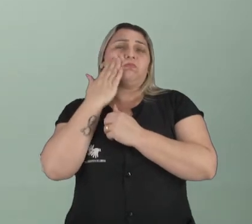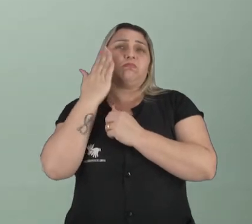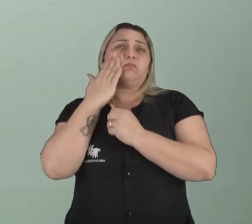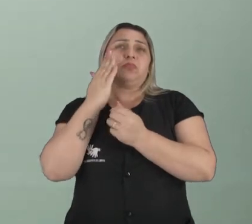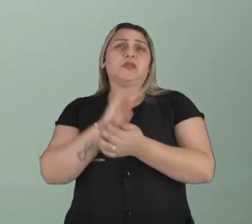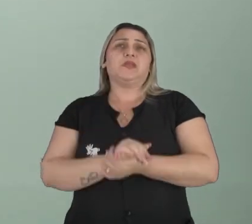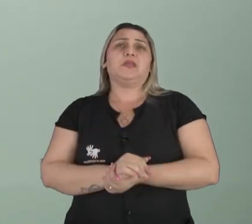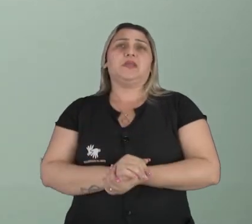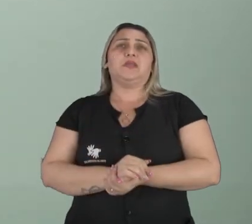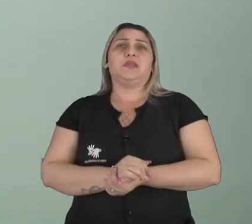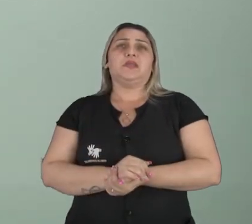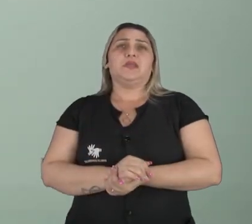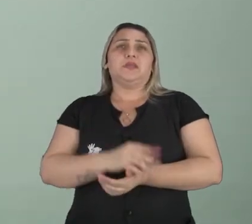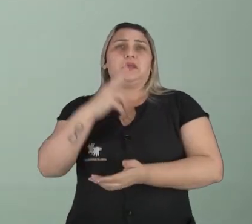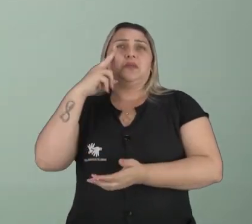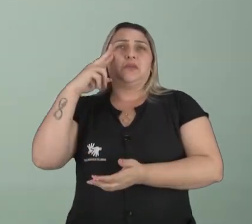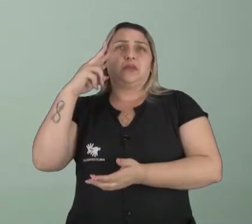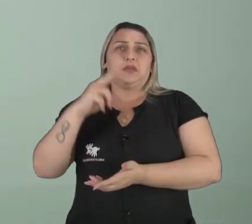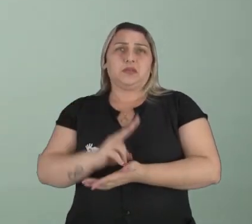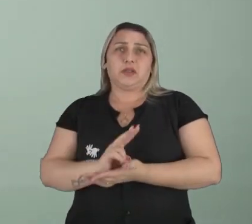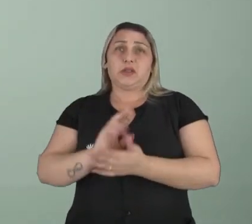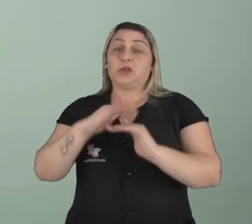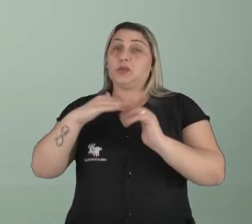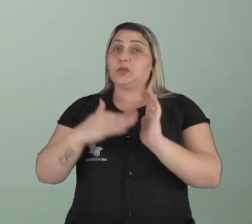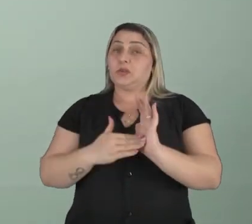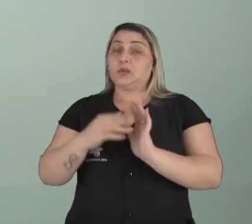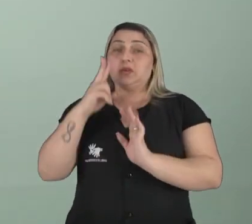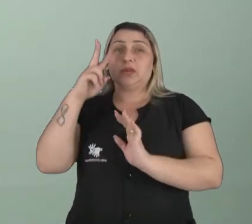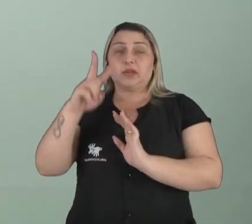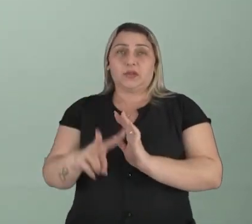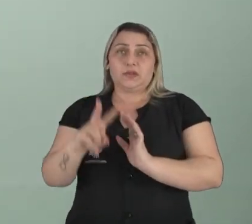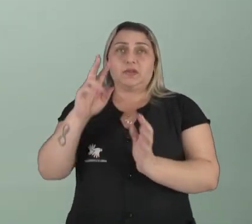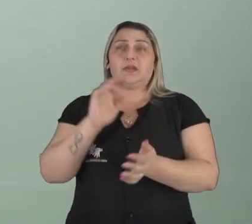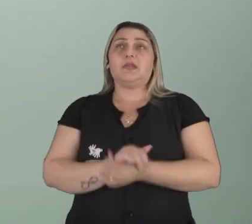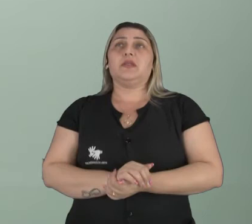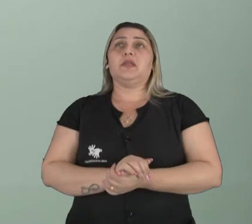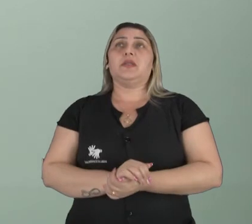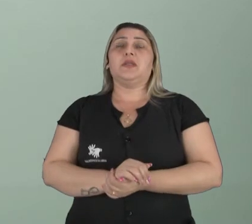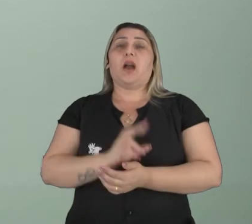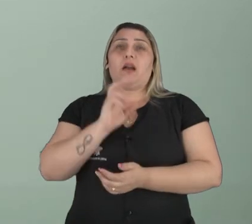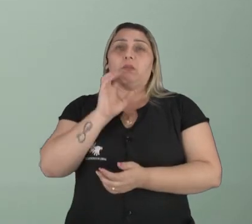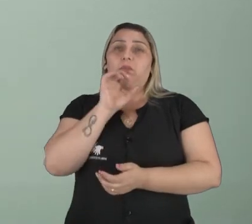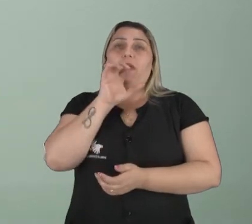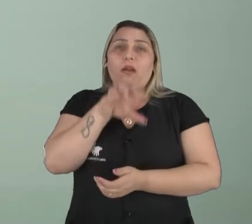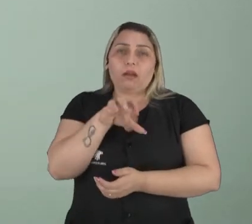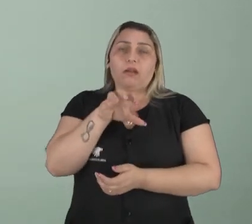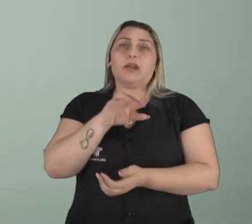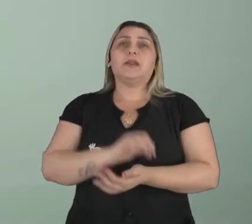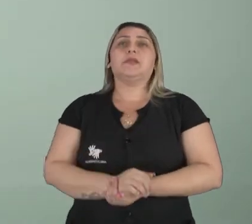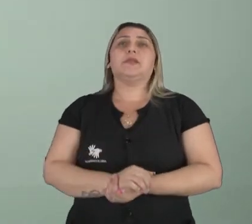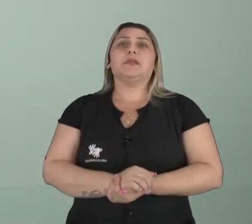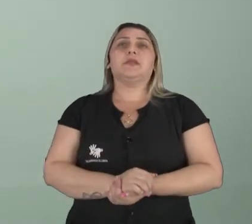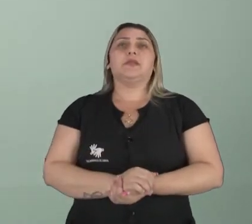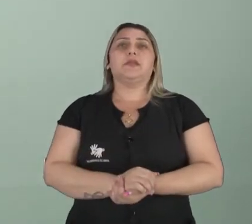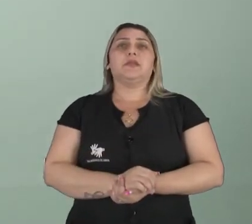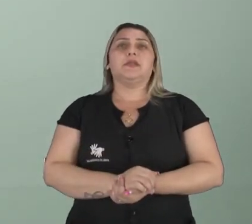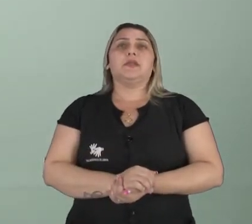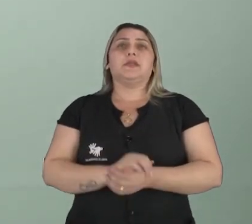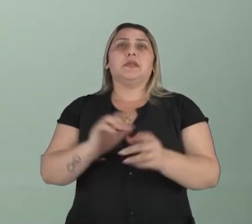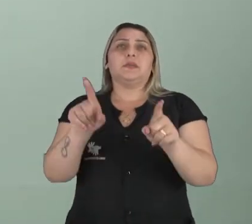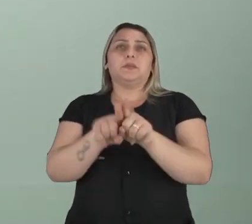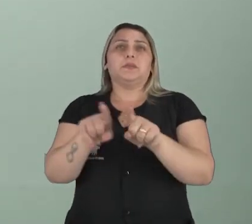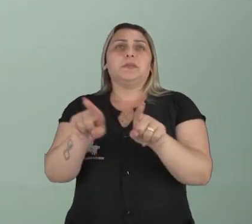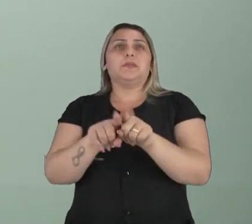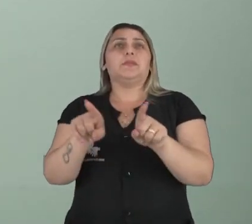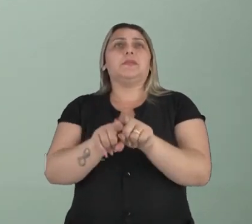acaba por comer uma compulsão como tudo que vê pela frente acaba indo para a questão de vomitar e esse transtorno a vigorexia